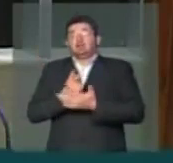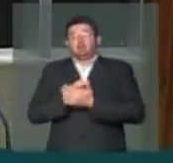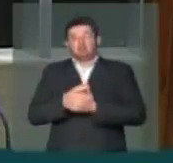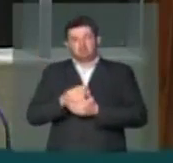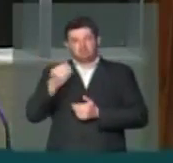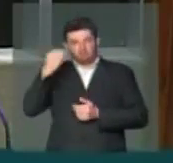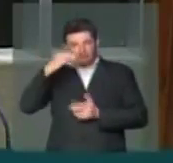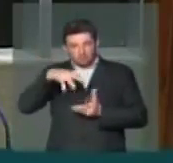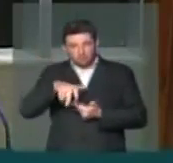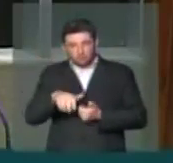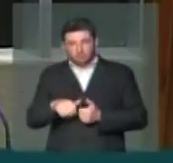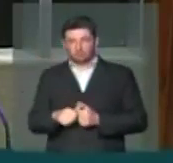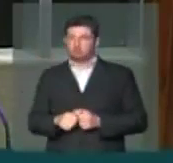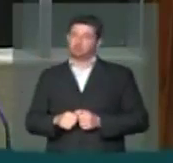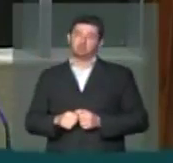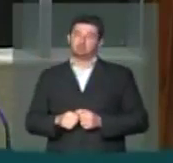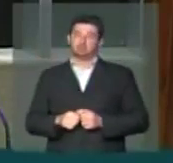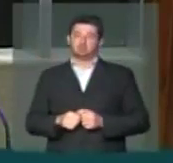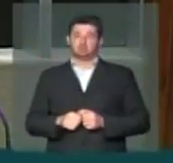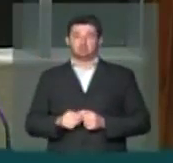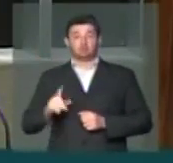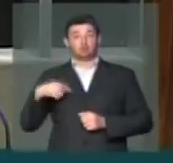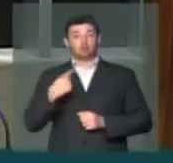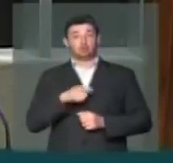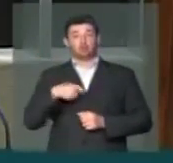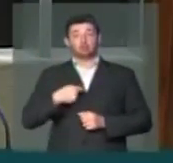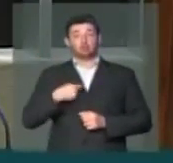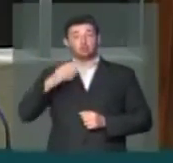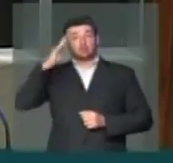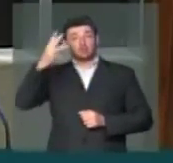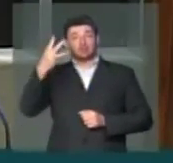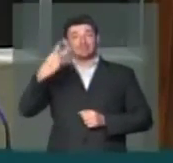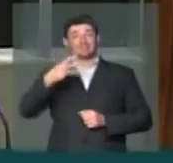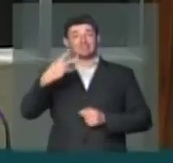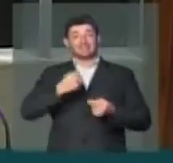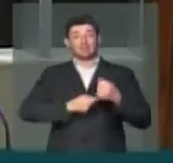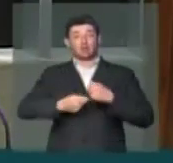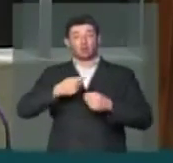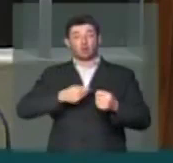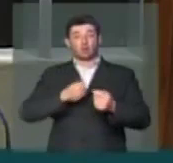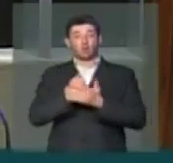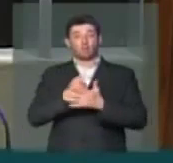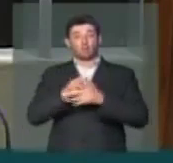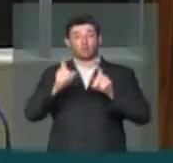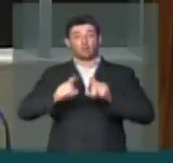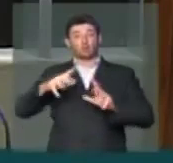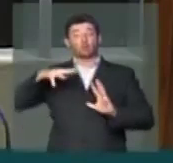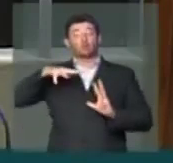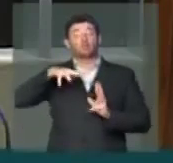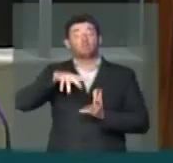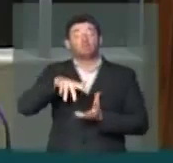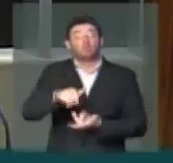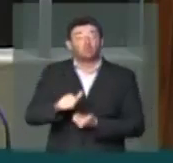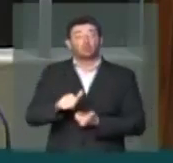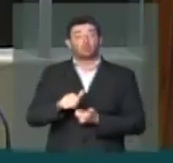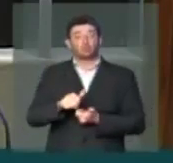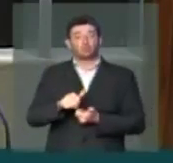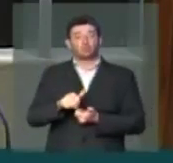irrelevante no mundo. Somos o terceiro mercado mundial de computadores